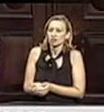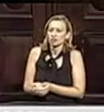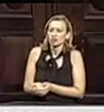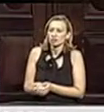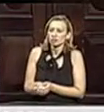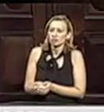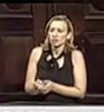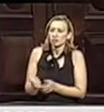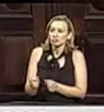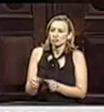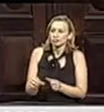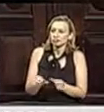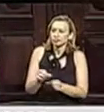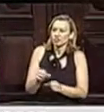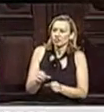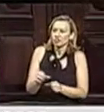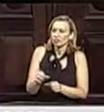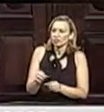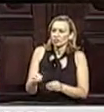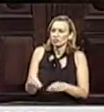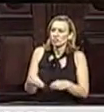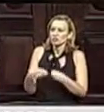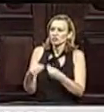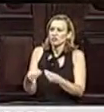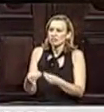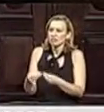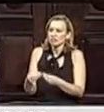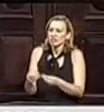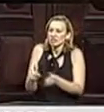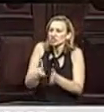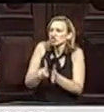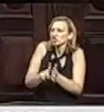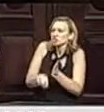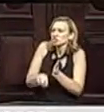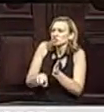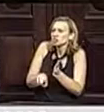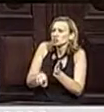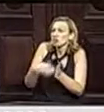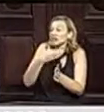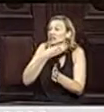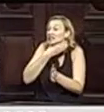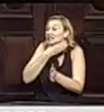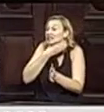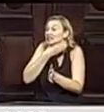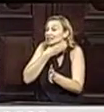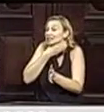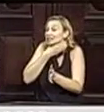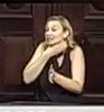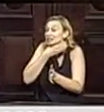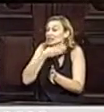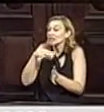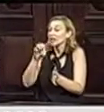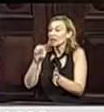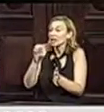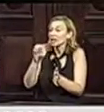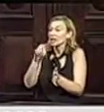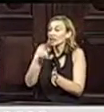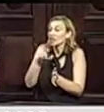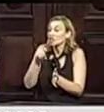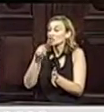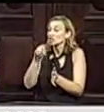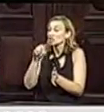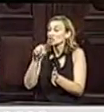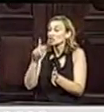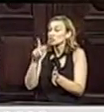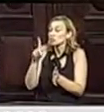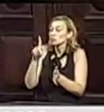foi dado para que pudesse diminuir o risco na fase exploratória, ou seja,